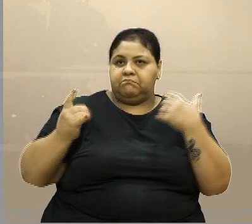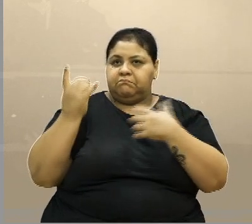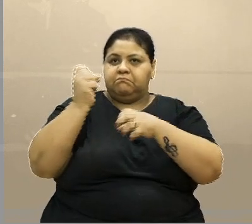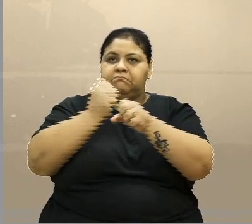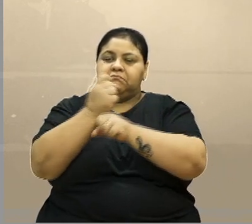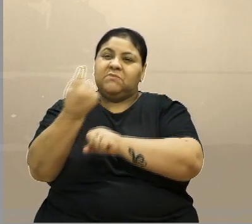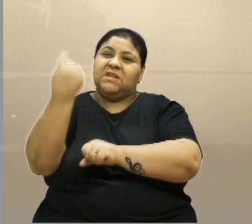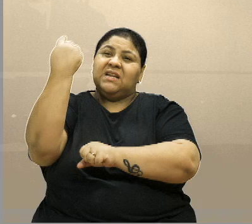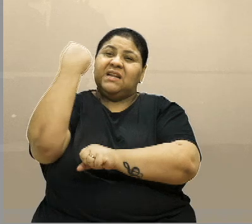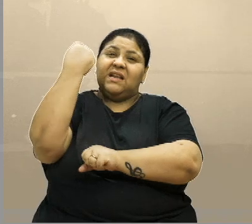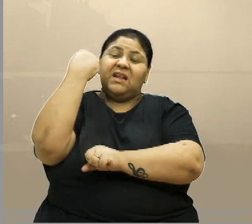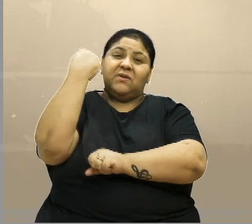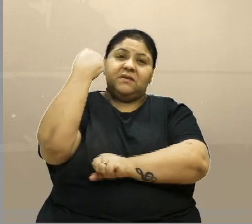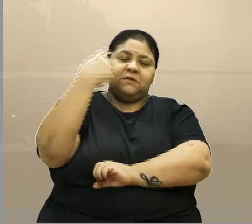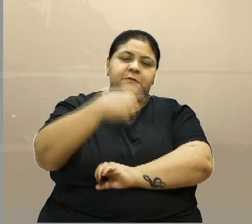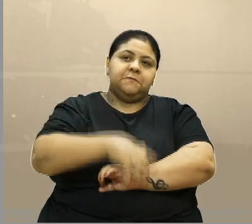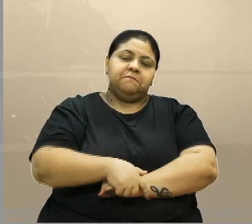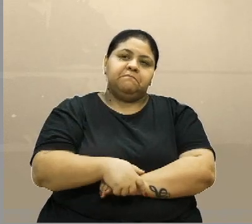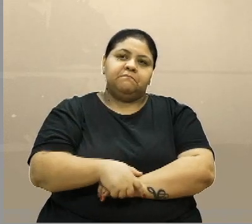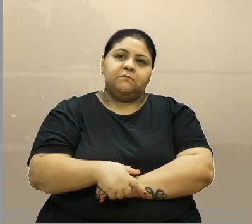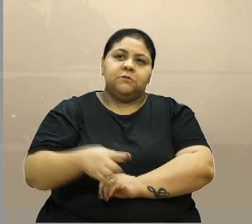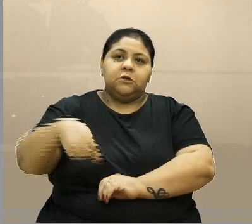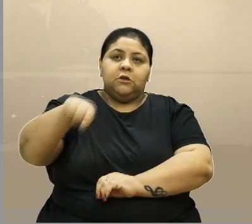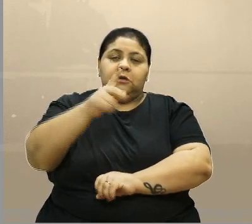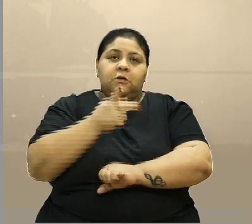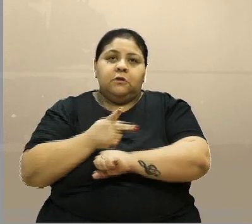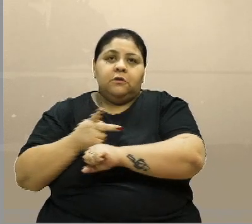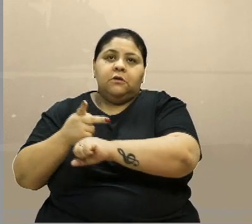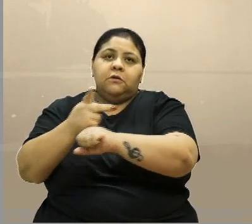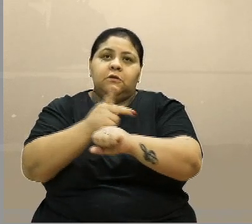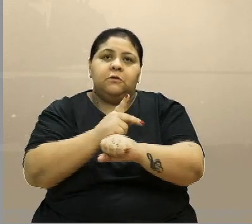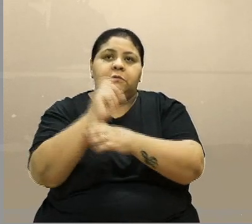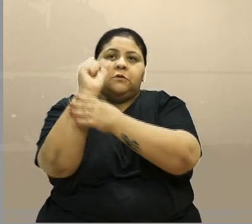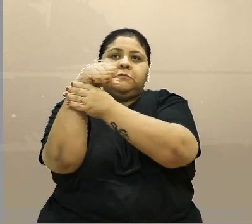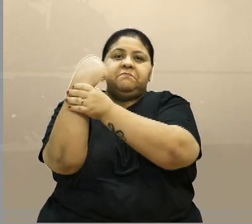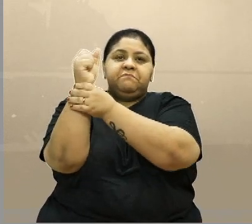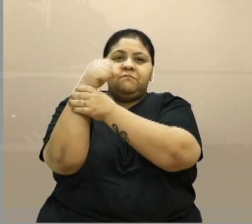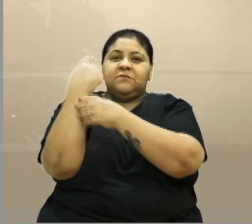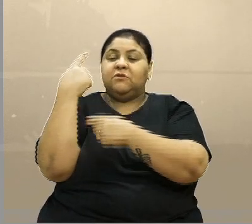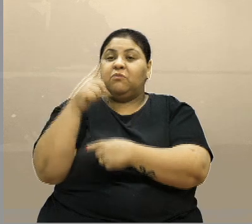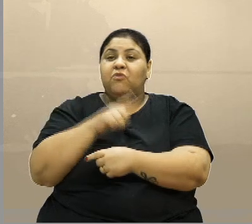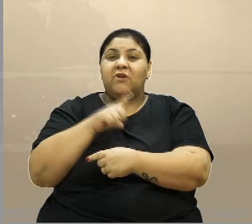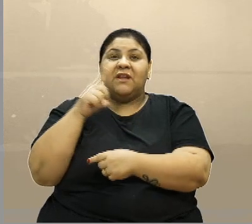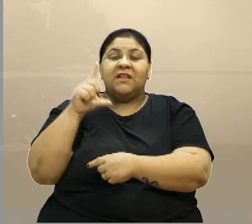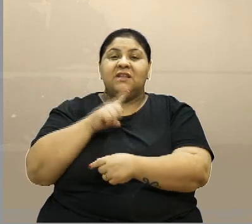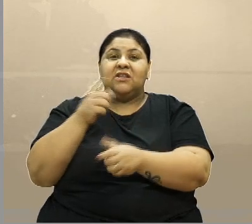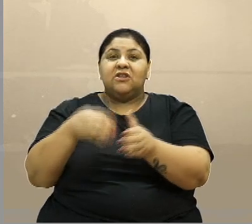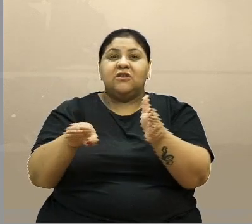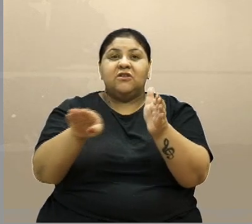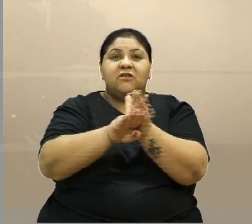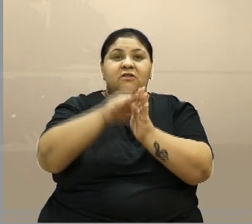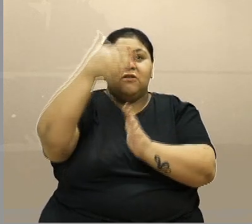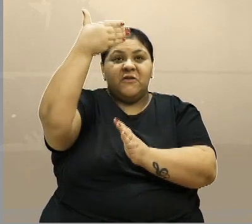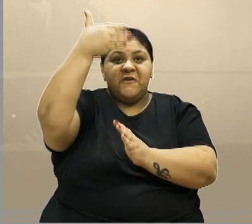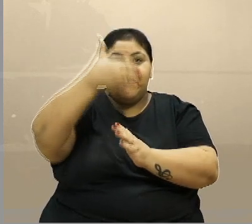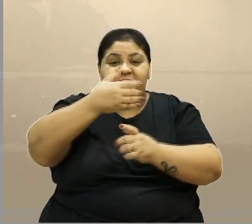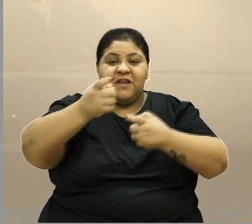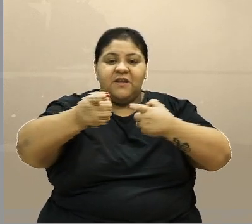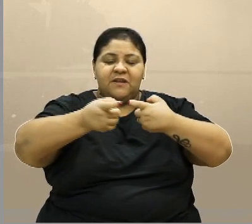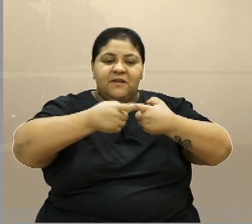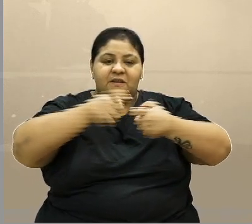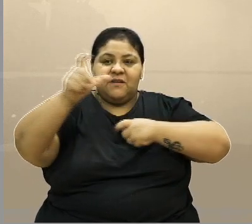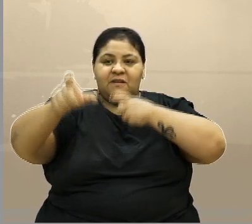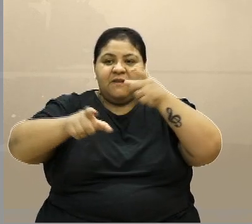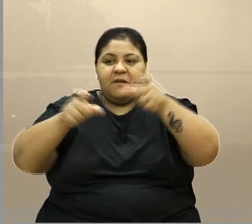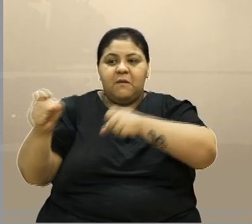Lá no início, vereadora Tati, nós fomos procurados pelos fisioterapeutas porque não existia estacionamento em frente às clínicas para que as